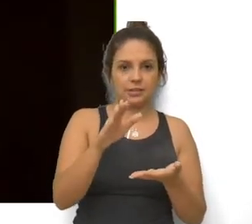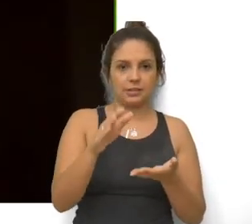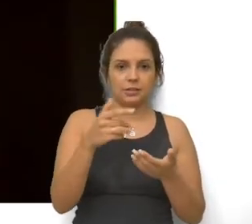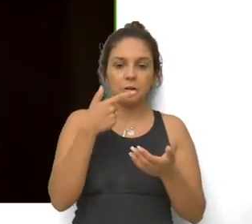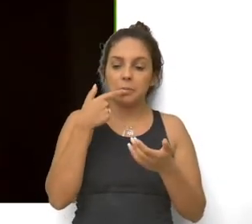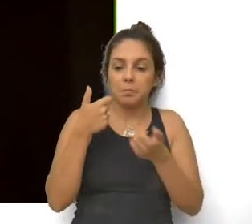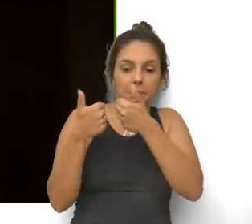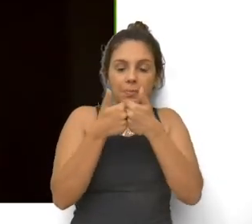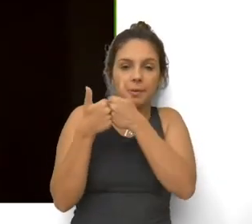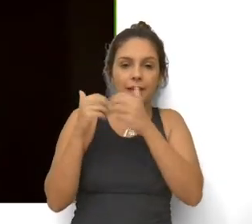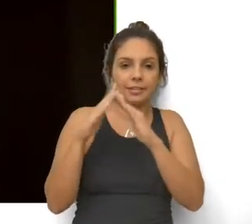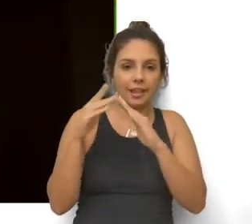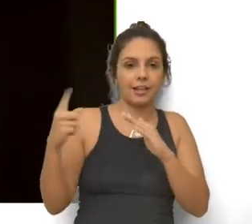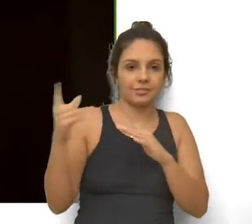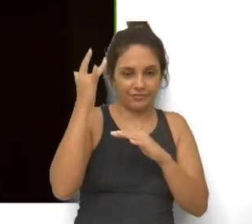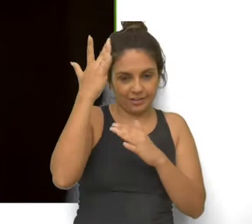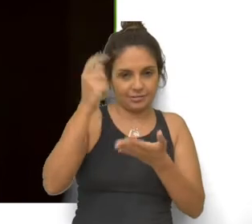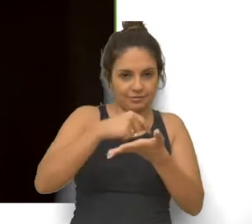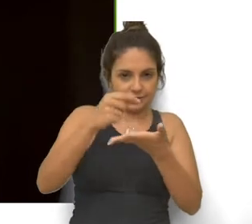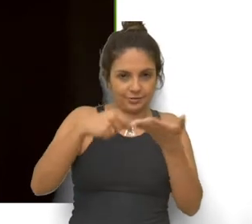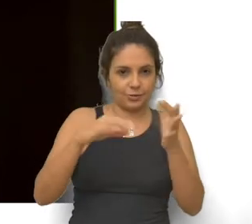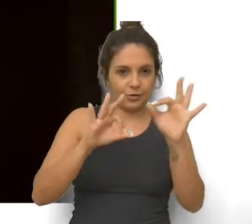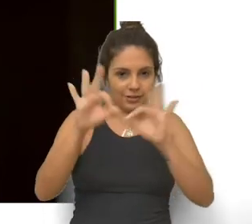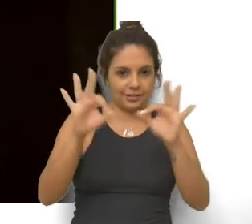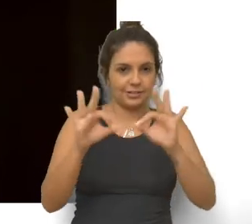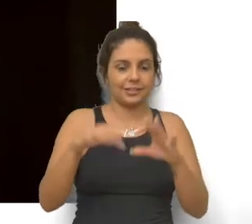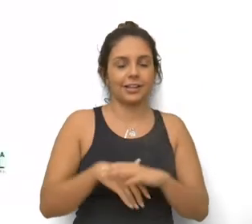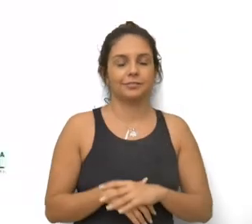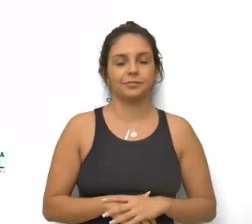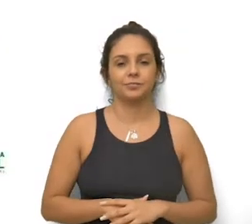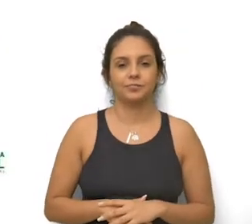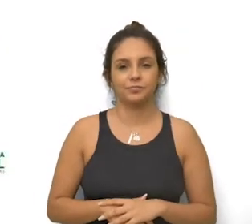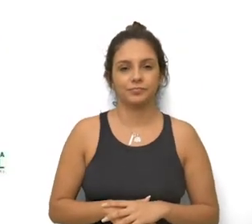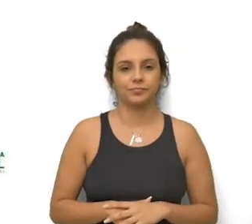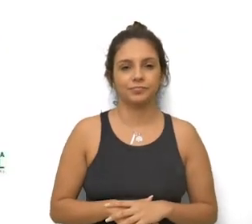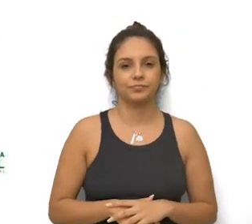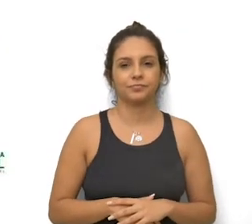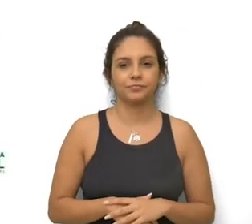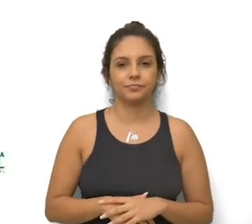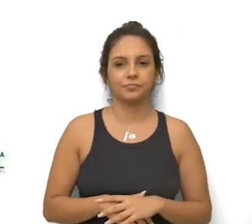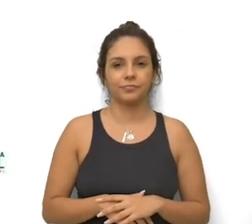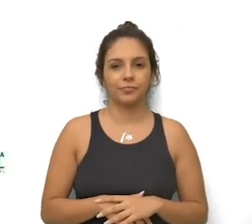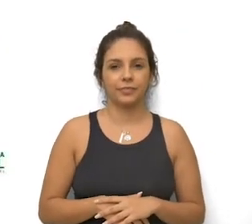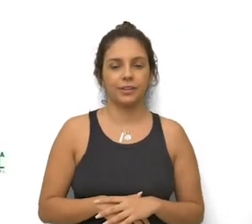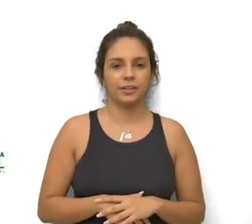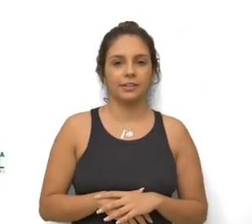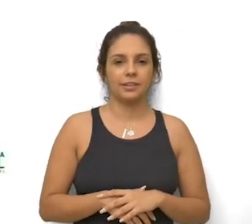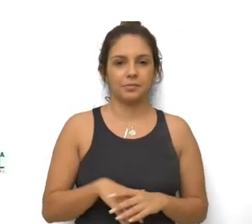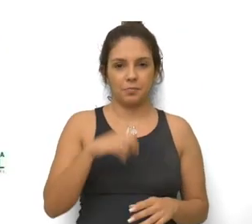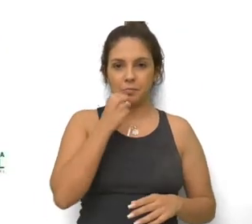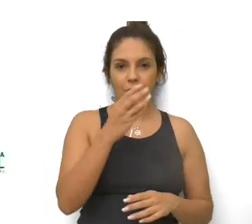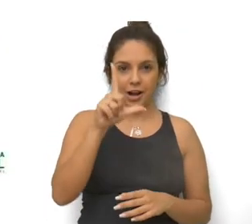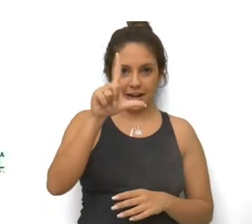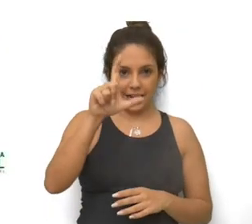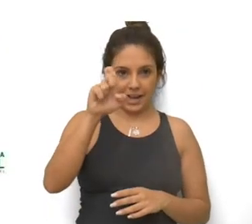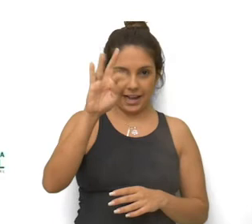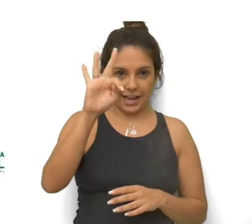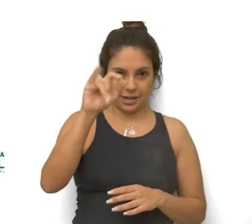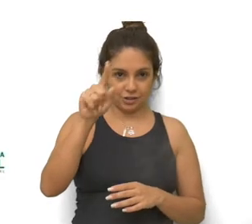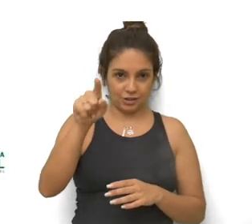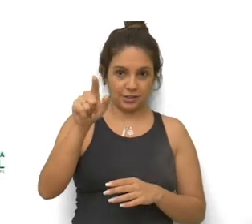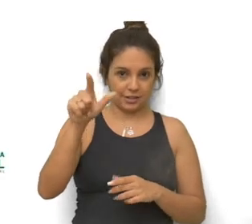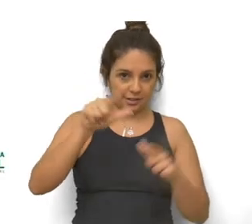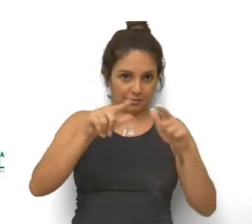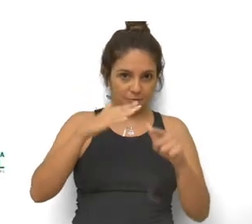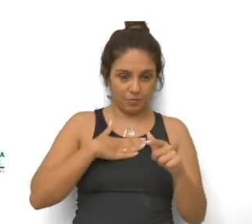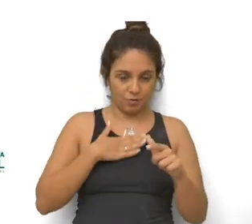super pertinho uma da outra, então é fácil organizar isso. Que bom! Olha, aí a Letícia, que trabalha comigo, está